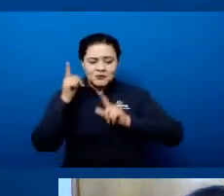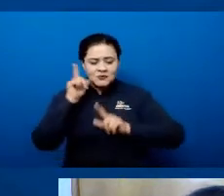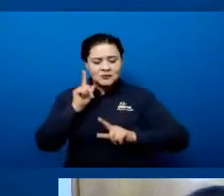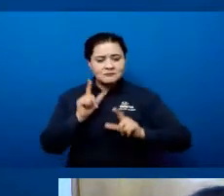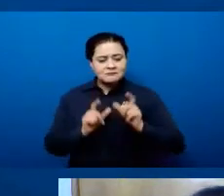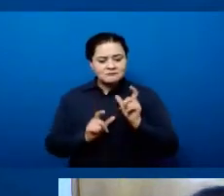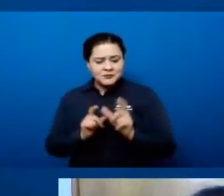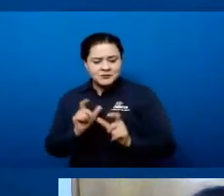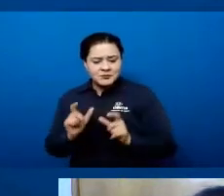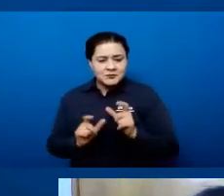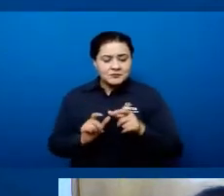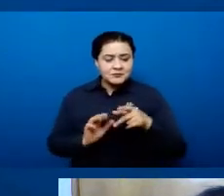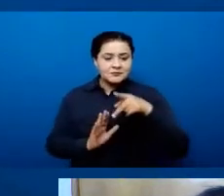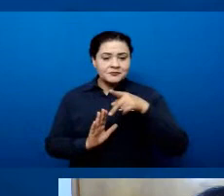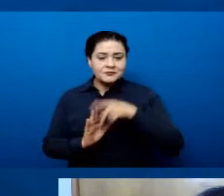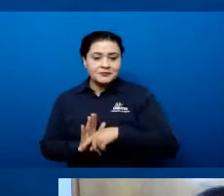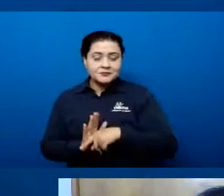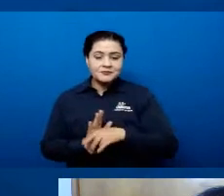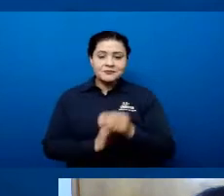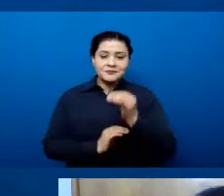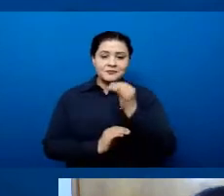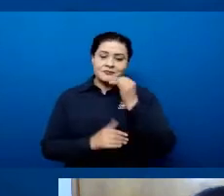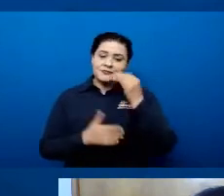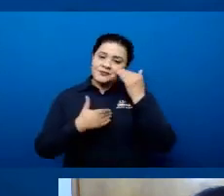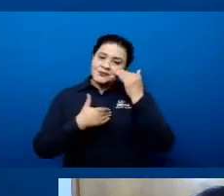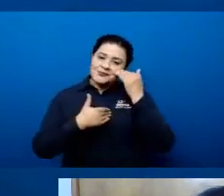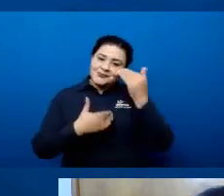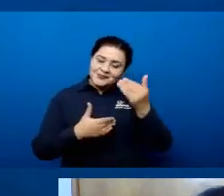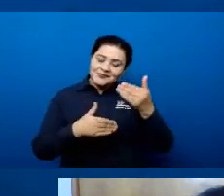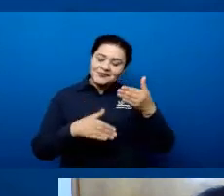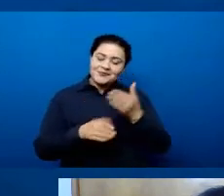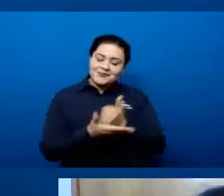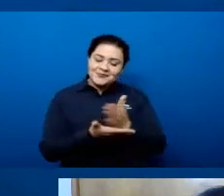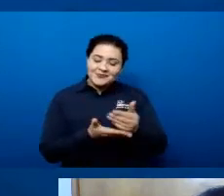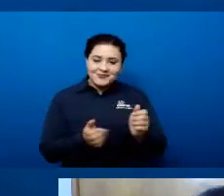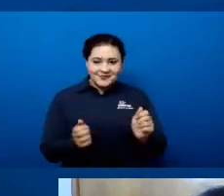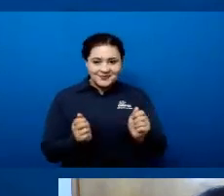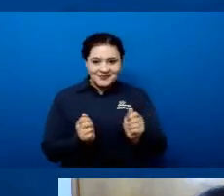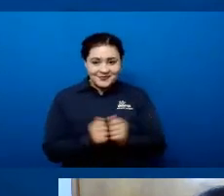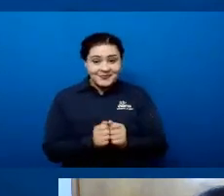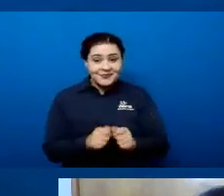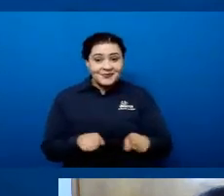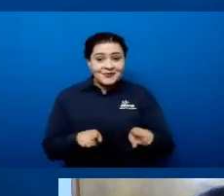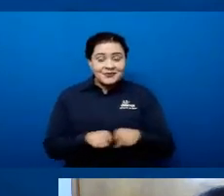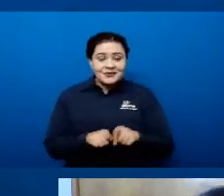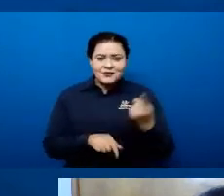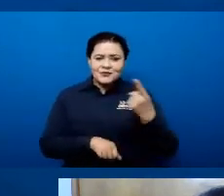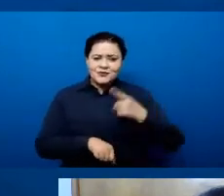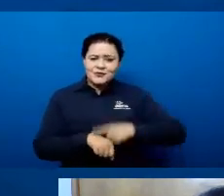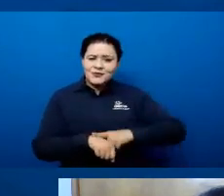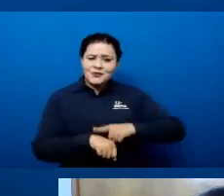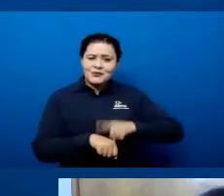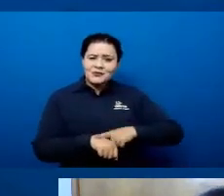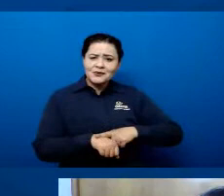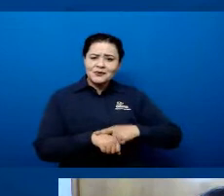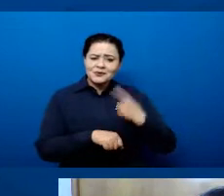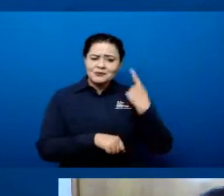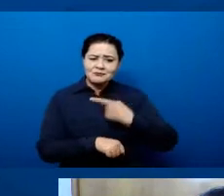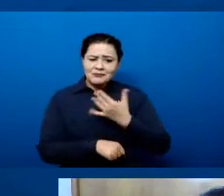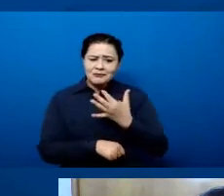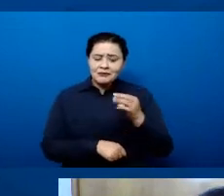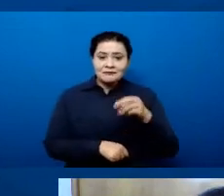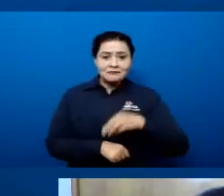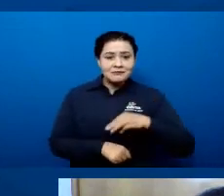palavras, né, projetos através de exemplos. Obrigado mesmo pelo teu compartilhamento. Realmente foi uma hora, essa hora que só teve 10 minutos,